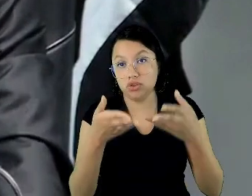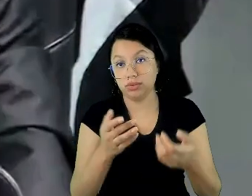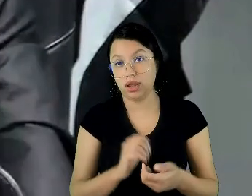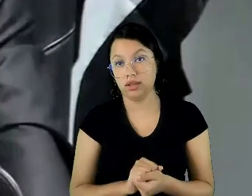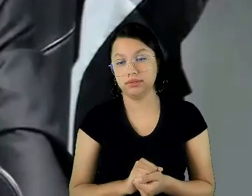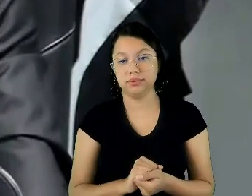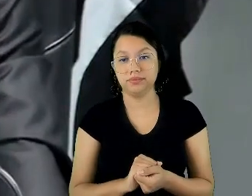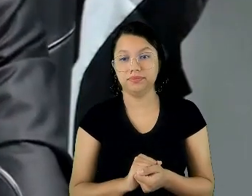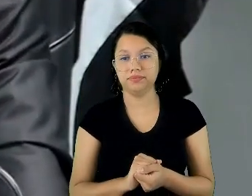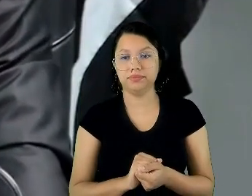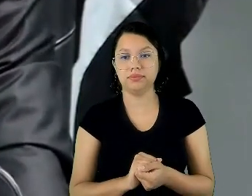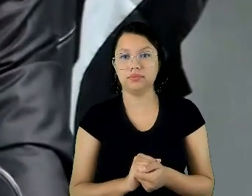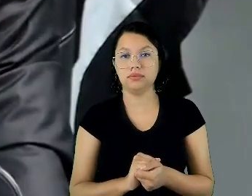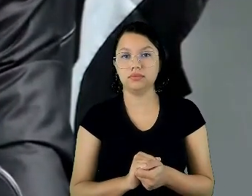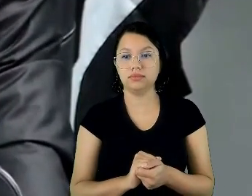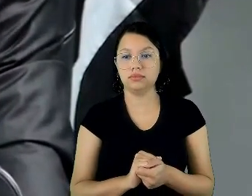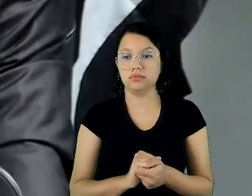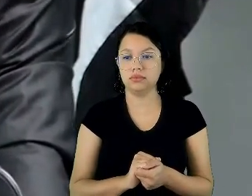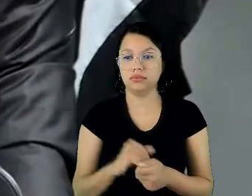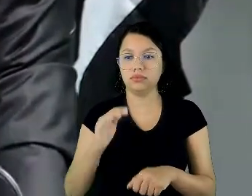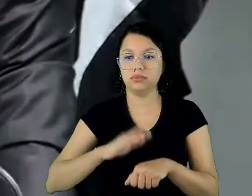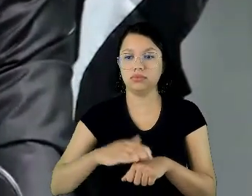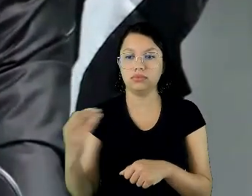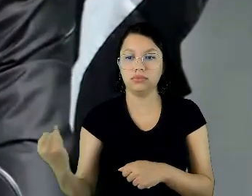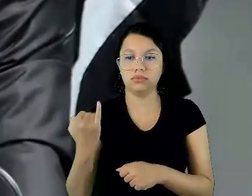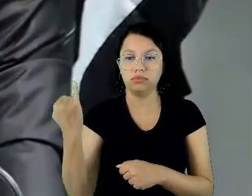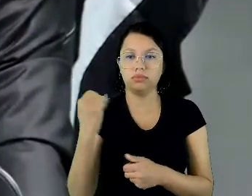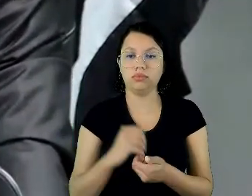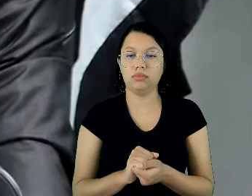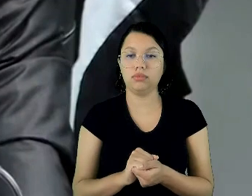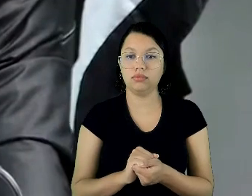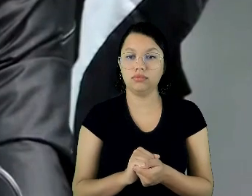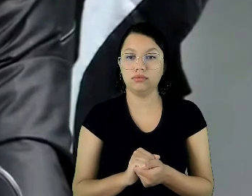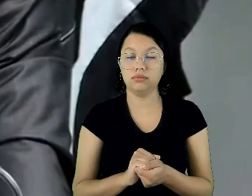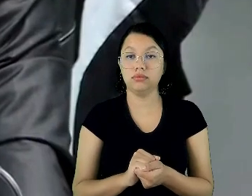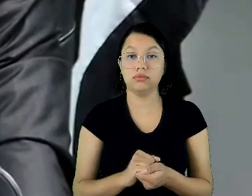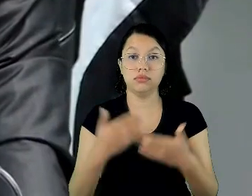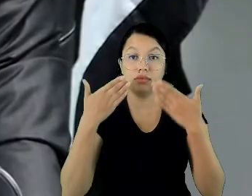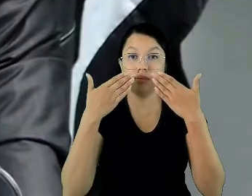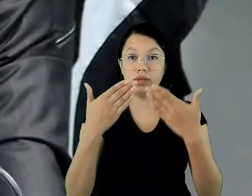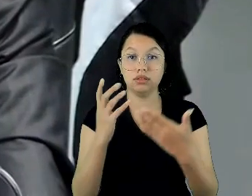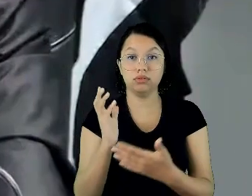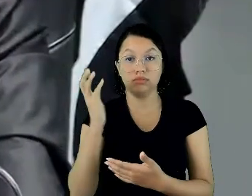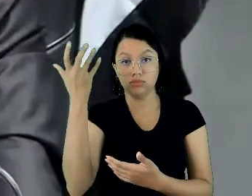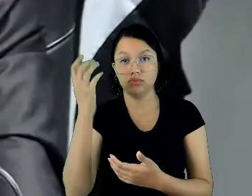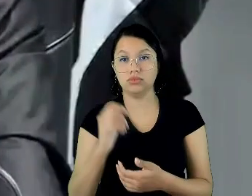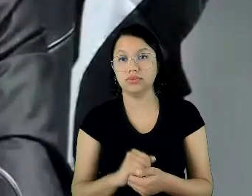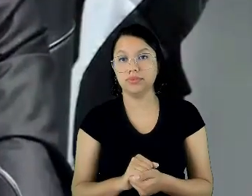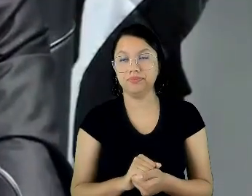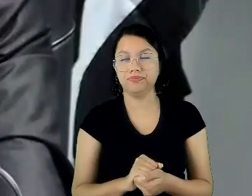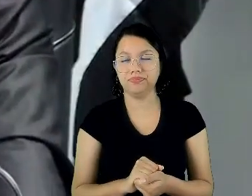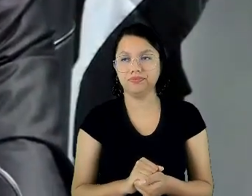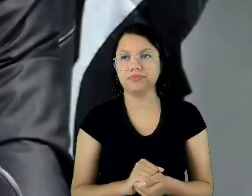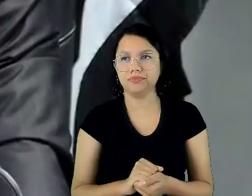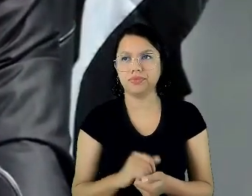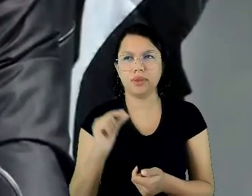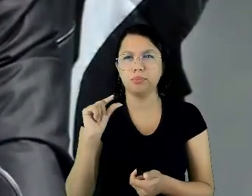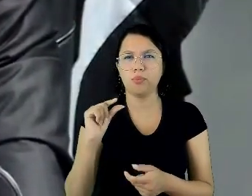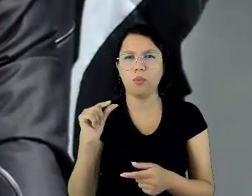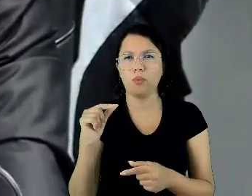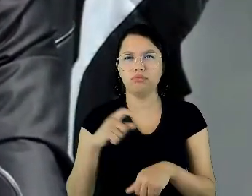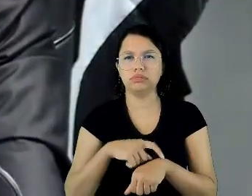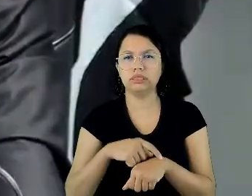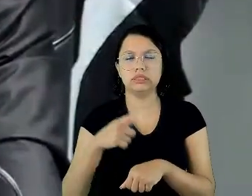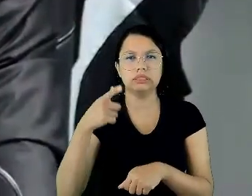mais importante, apresentando soluções. Recentemente, o governo do estado encaminhou, e eu